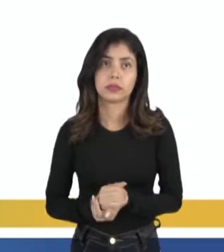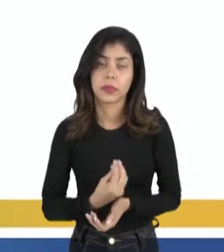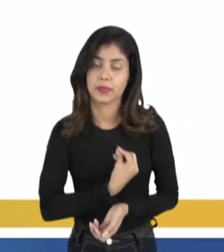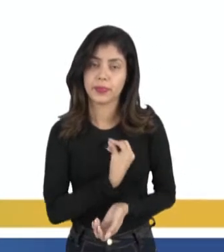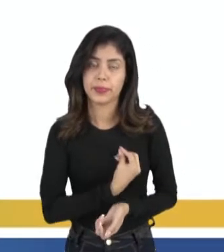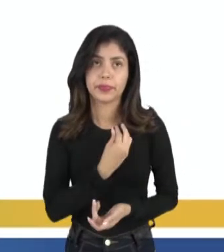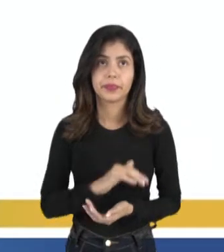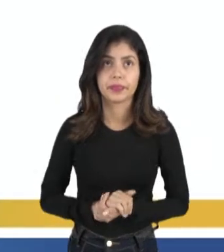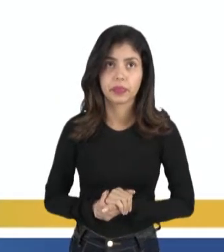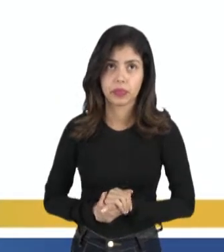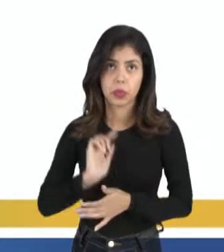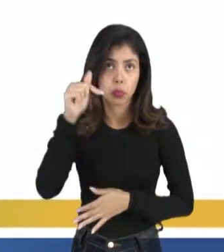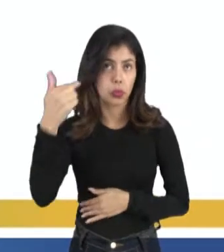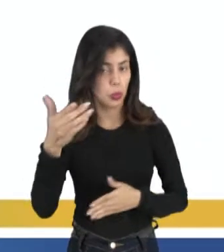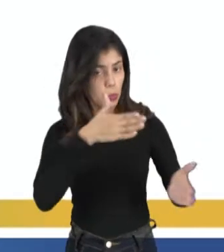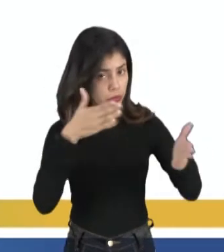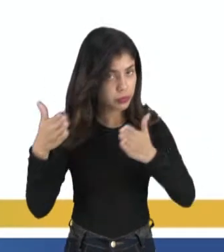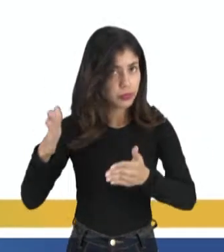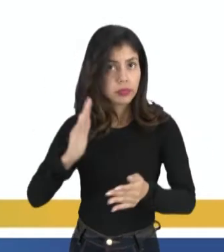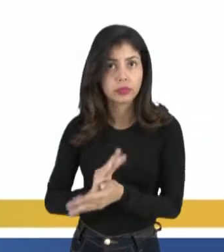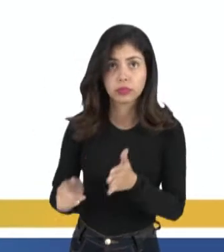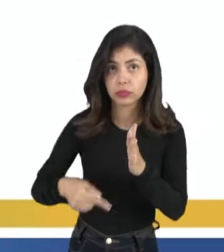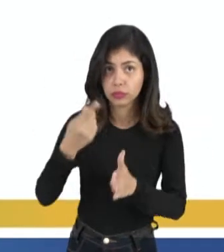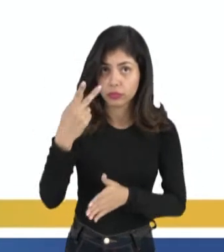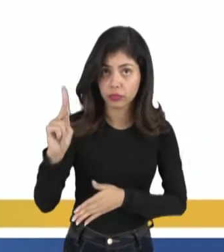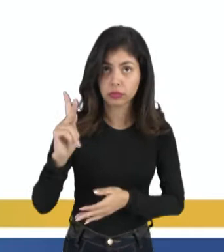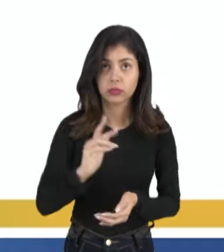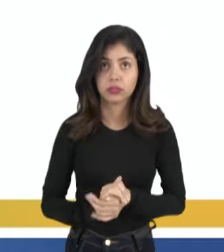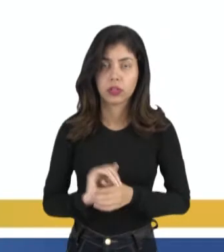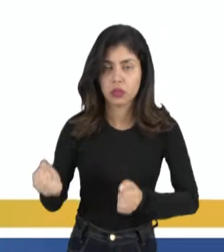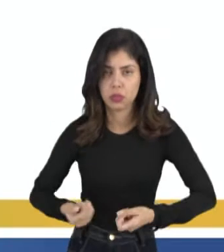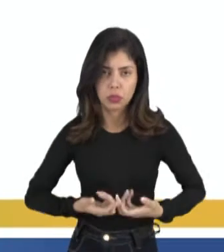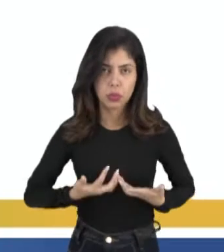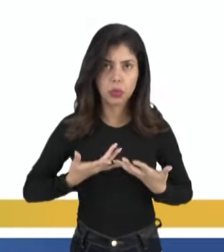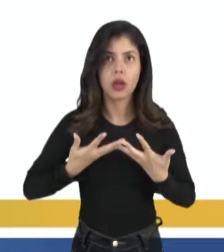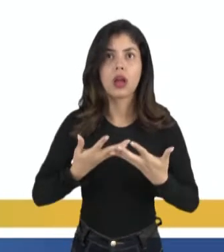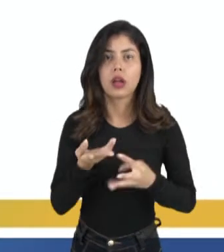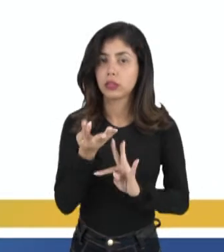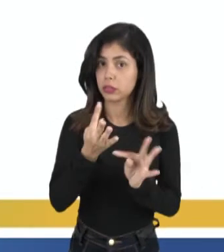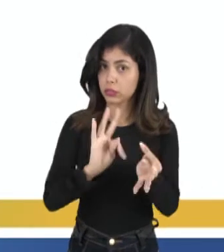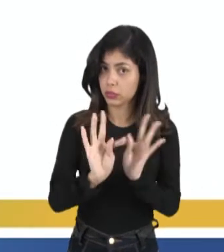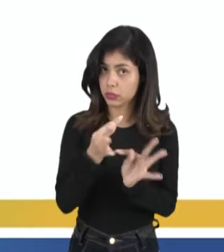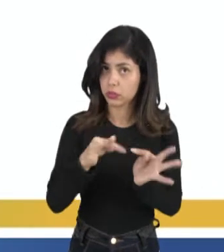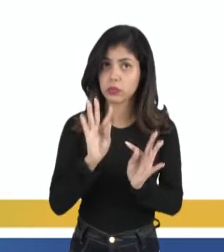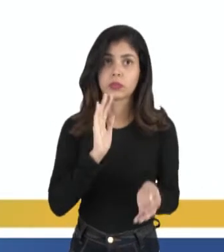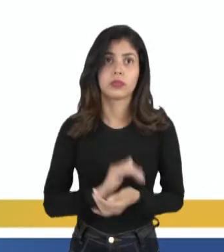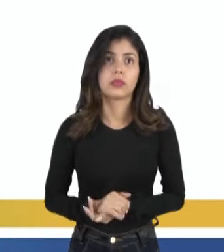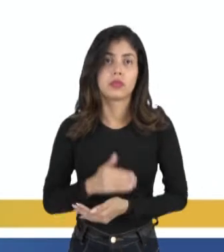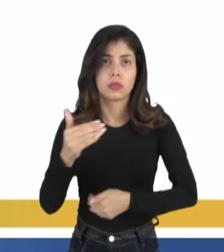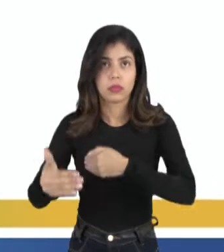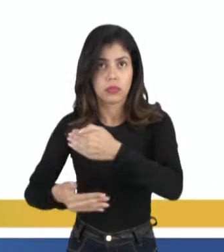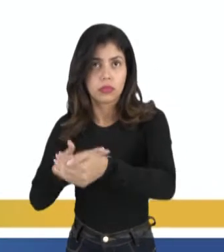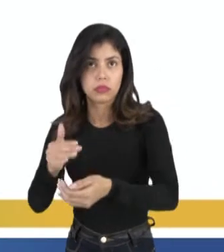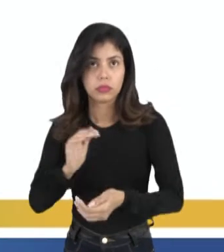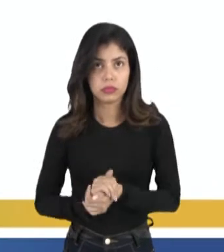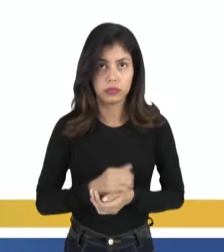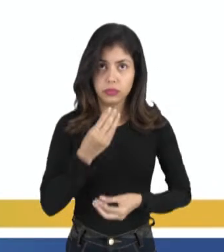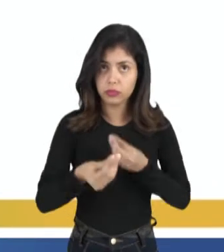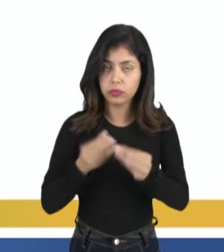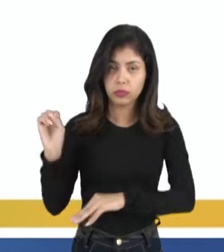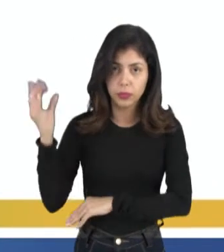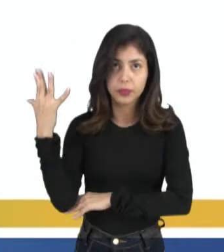a vida por outro lado um deles exaltou os avanços tecnológicos e o progresso